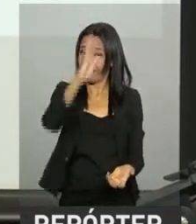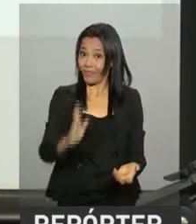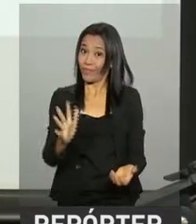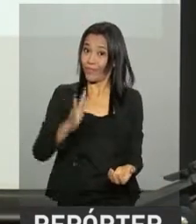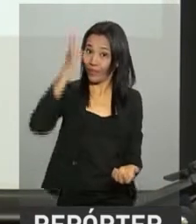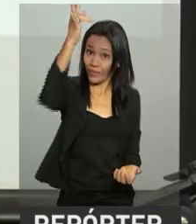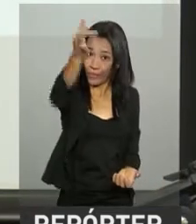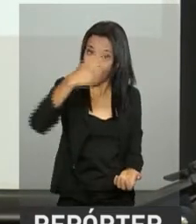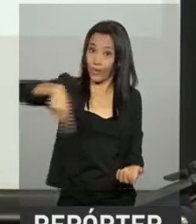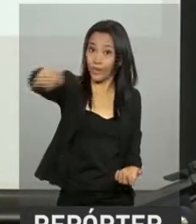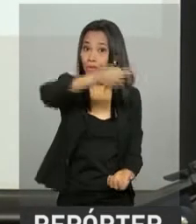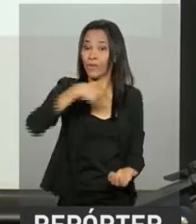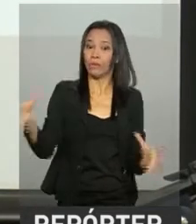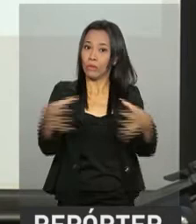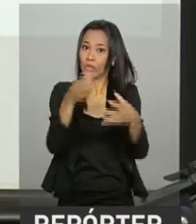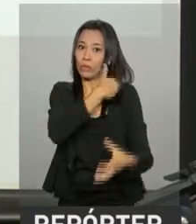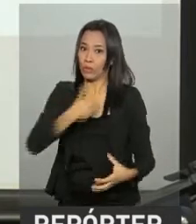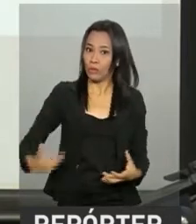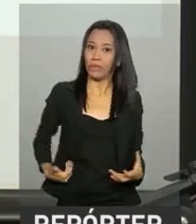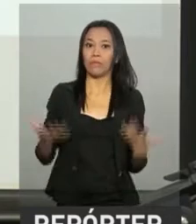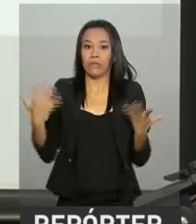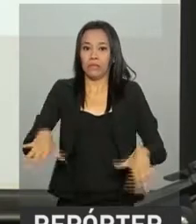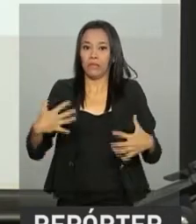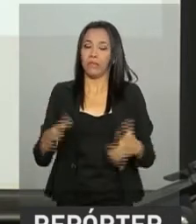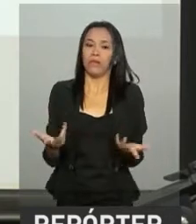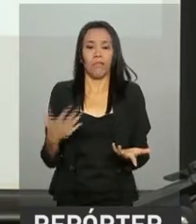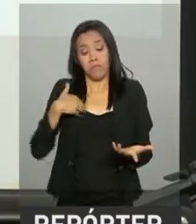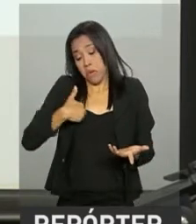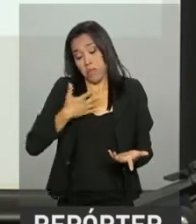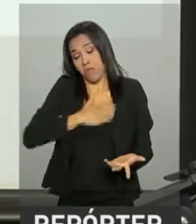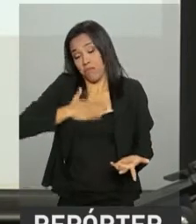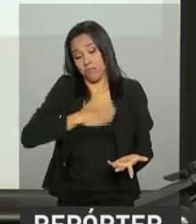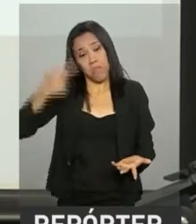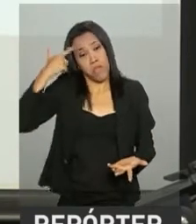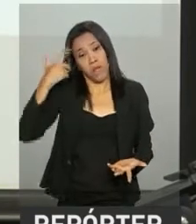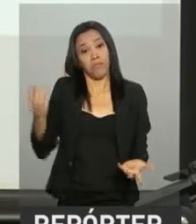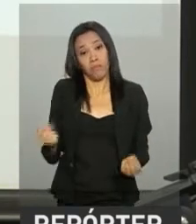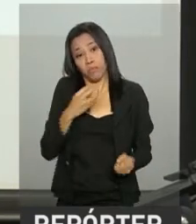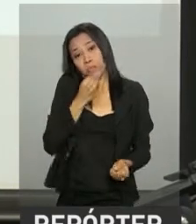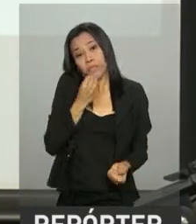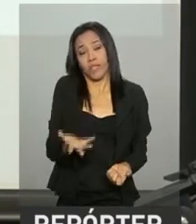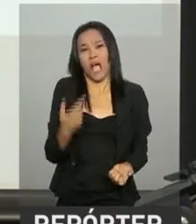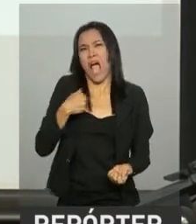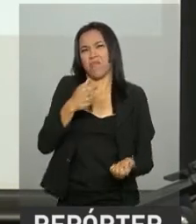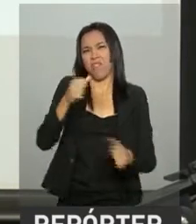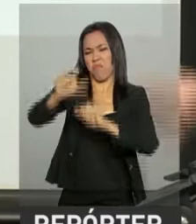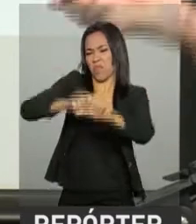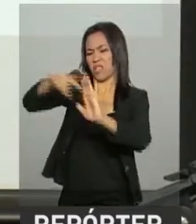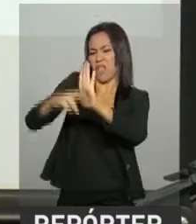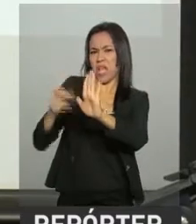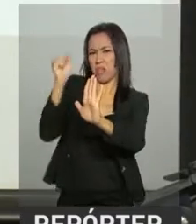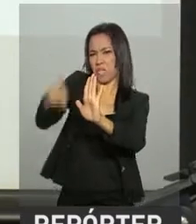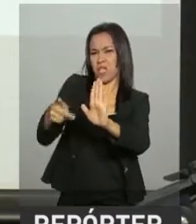gerações de políticos e de brasileiros para mim seria extremamente confortável mercê da previdência no começo não porque eu estou aqui para